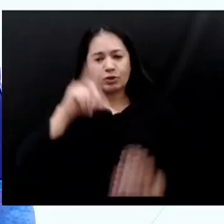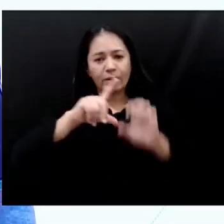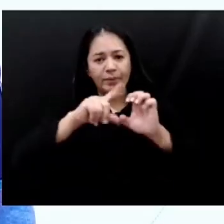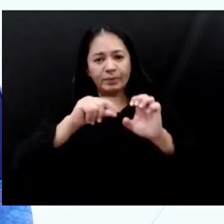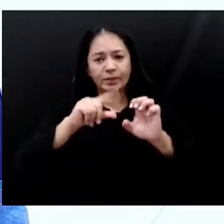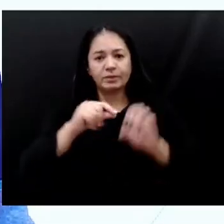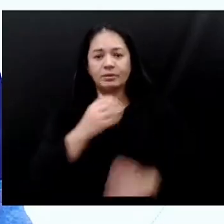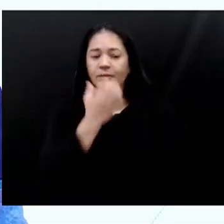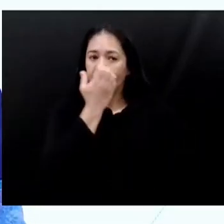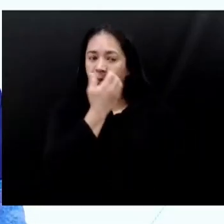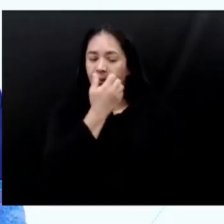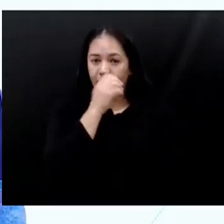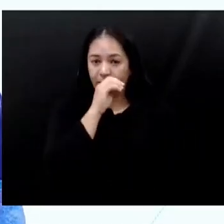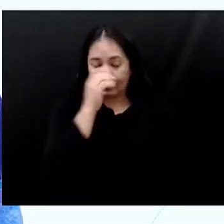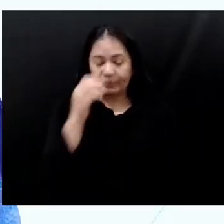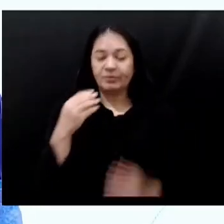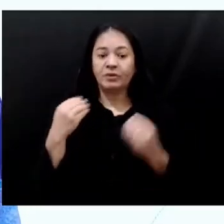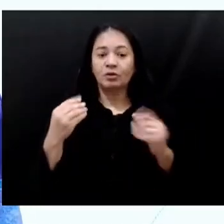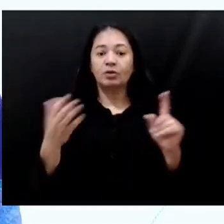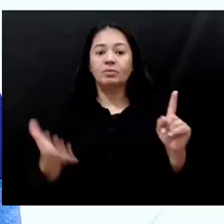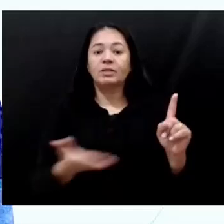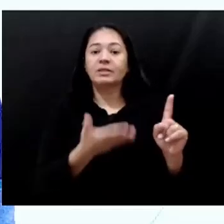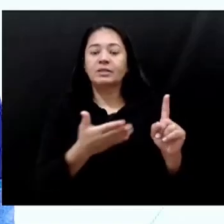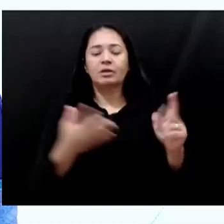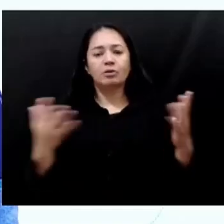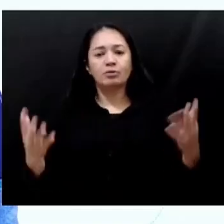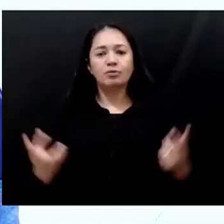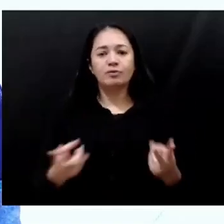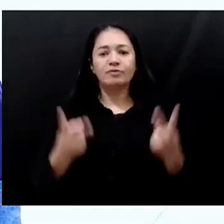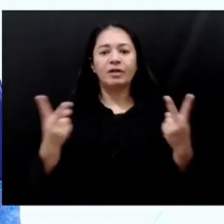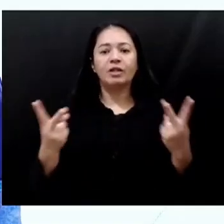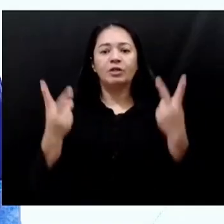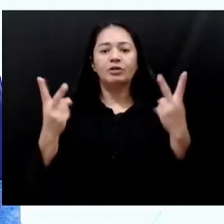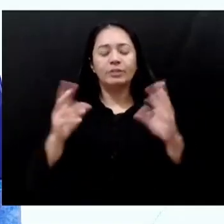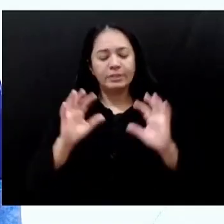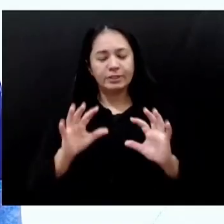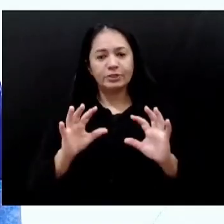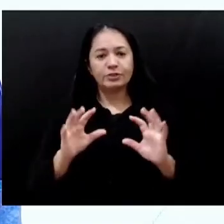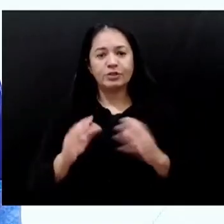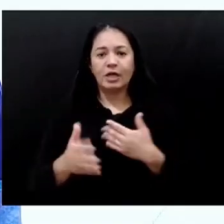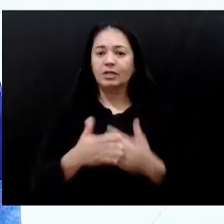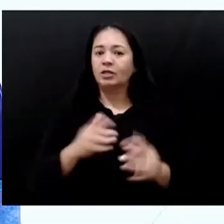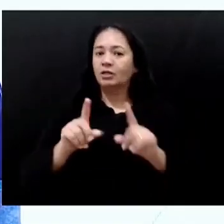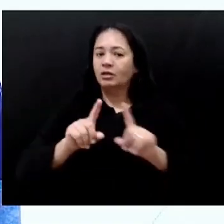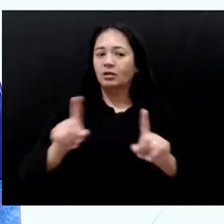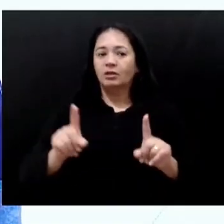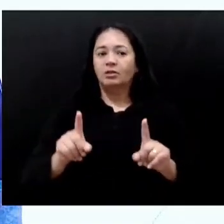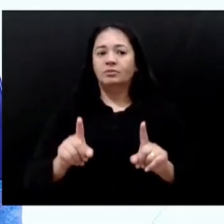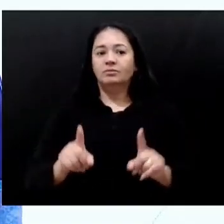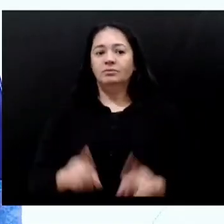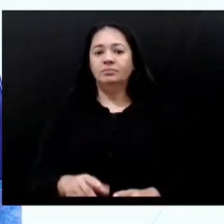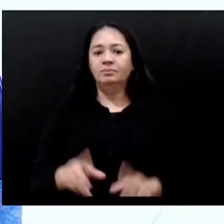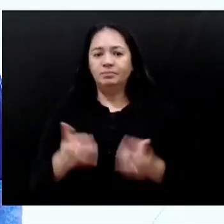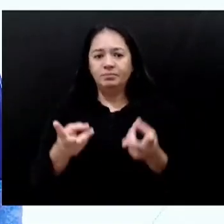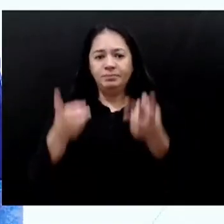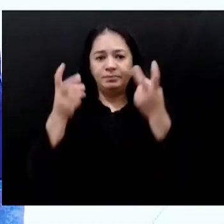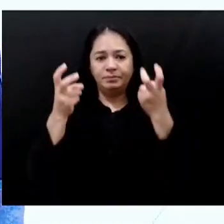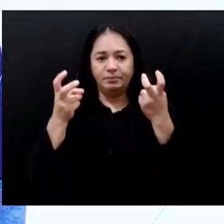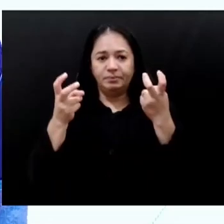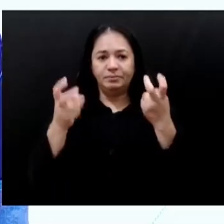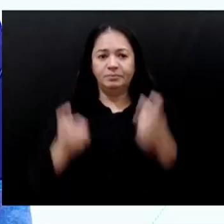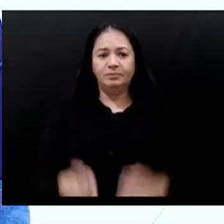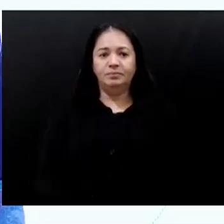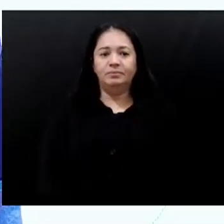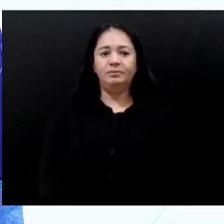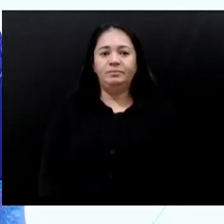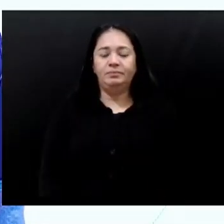quanto ele valoriza isso, e não à toa ele enxergou essa possibilidade de